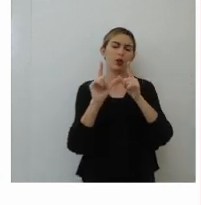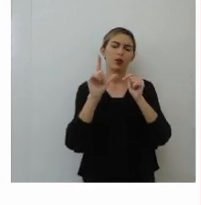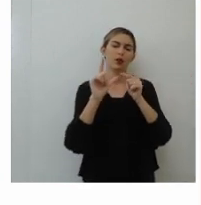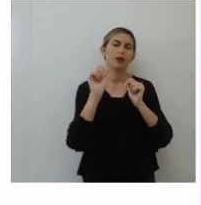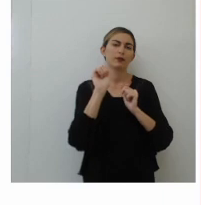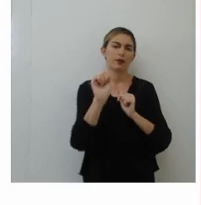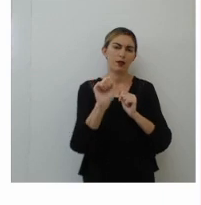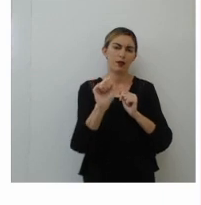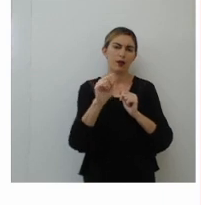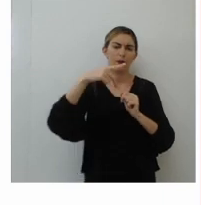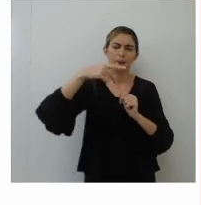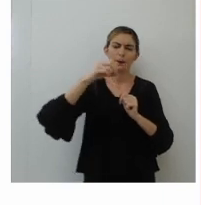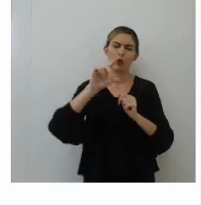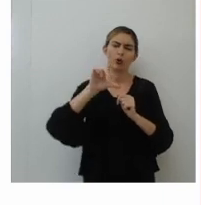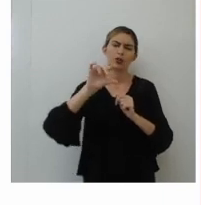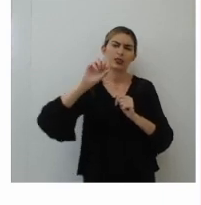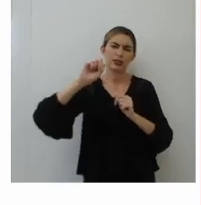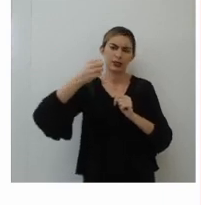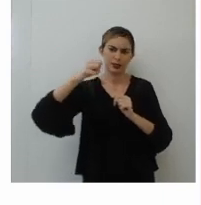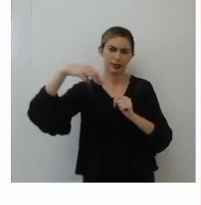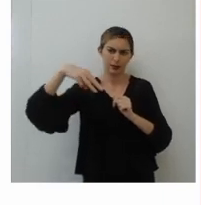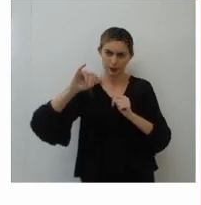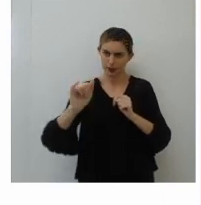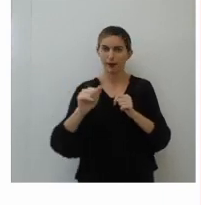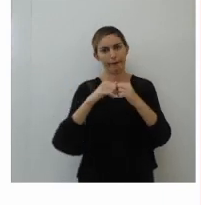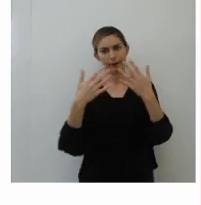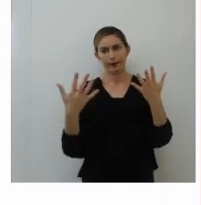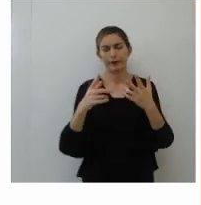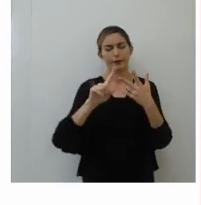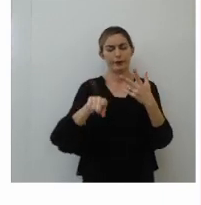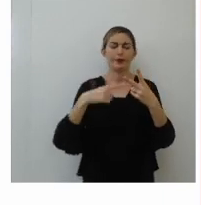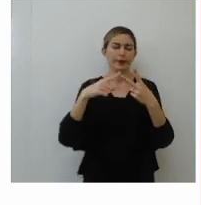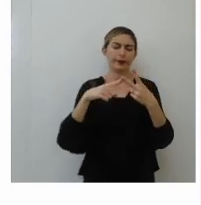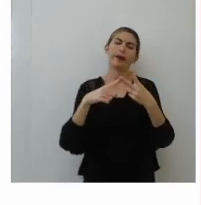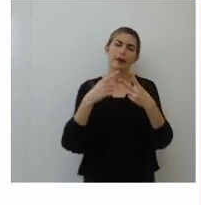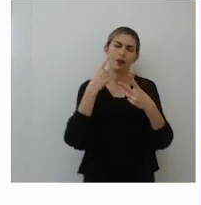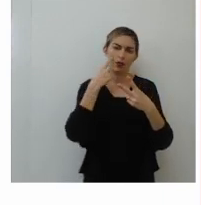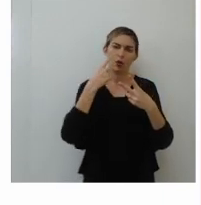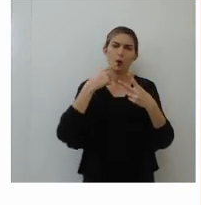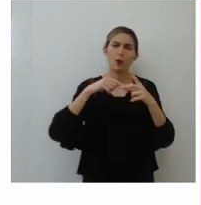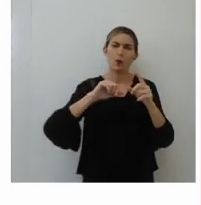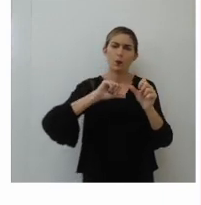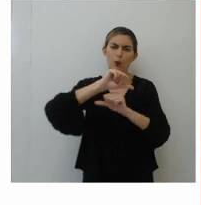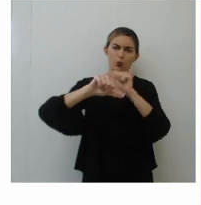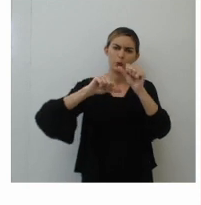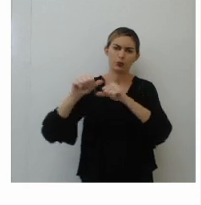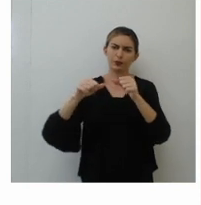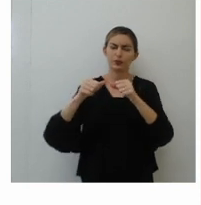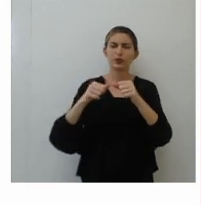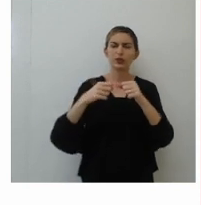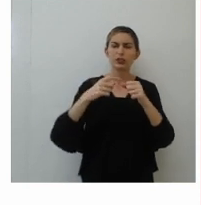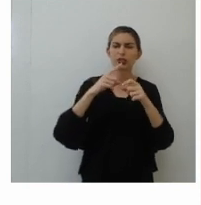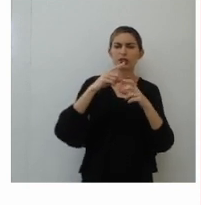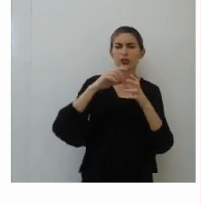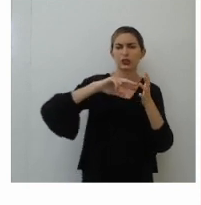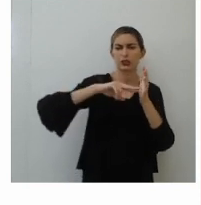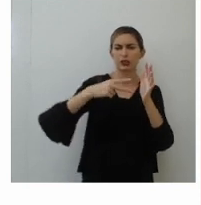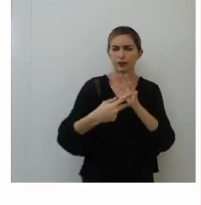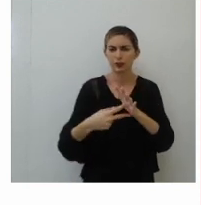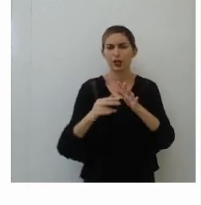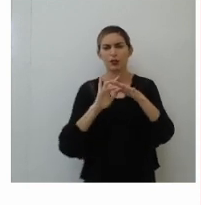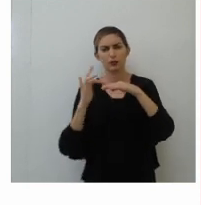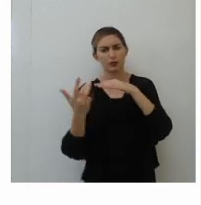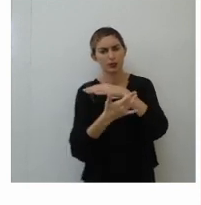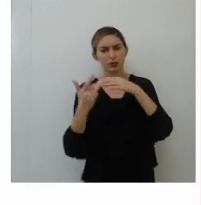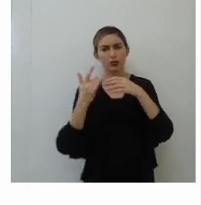A. Polissemia? Tá na cara, né? Ou seja, aos múltiplos sentidos da expressão rede social para